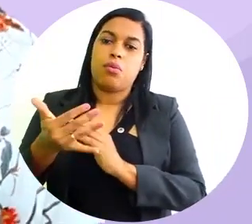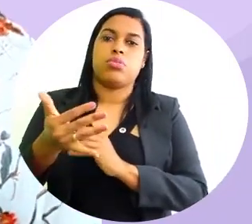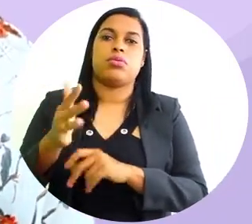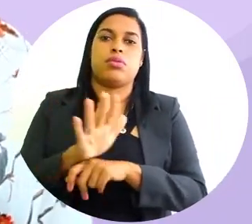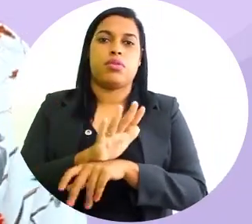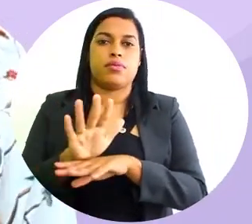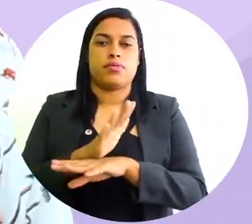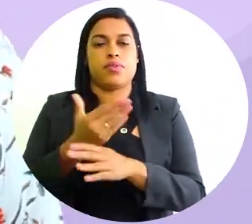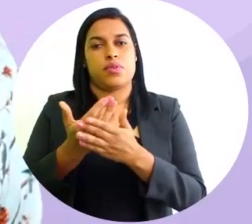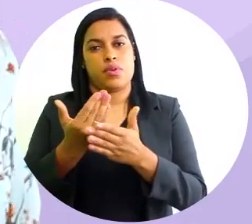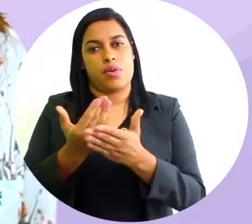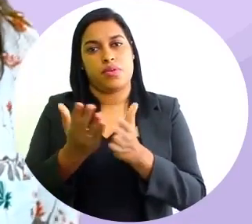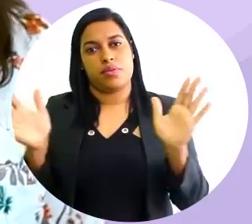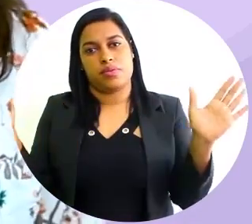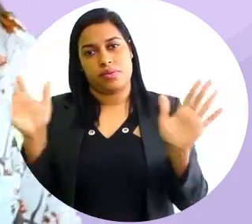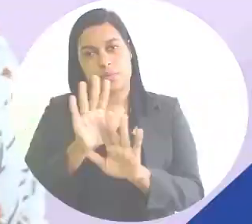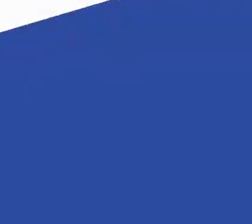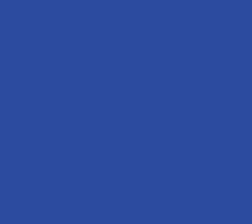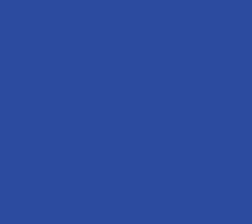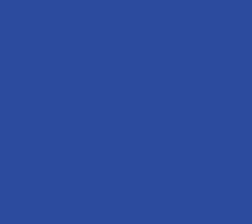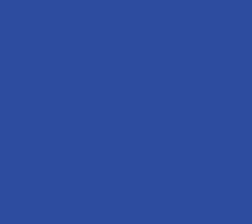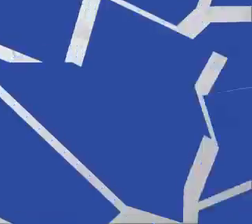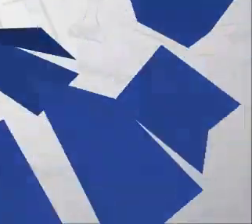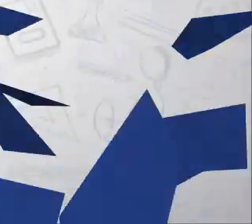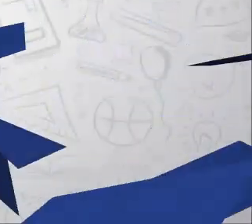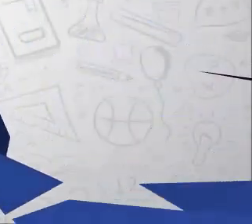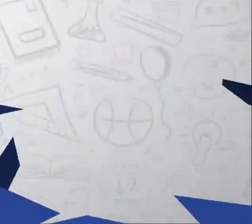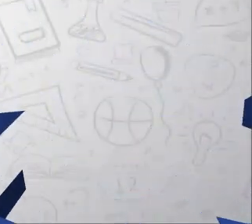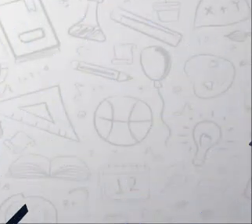videoaulas. Até a próxima!